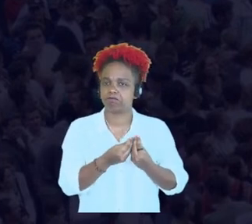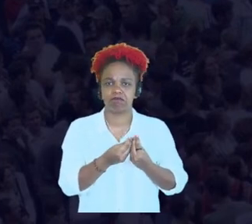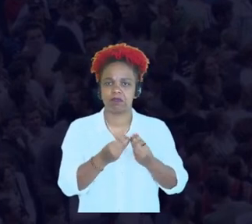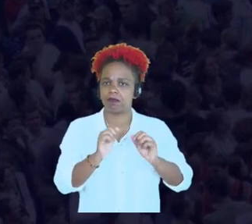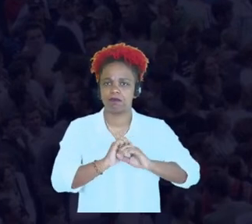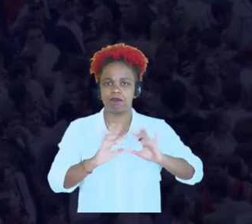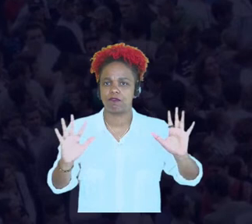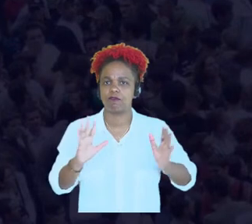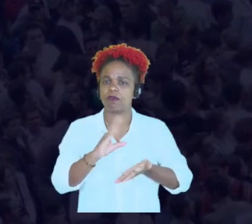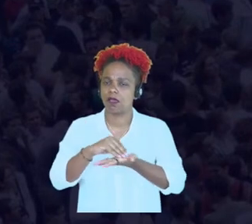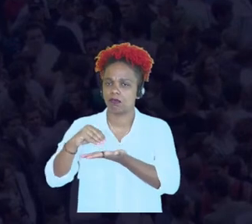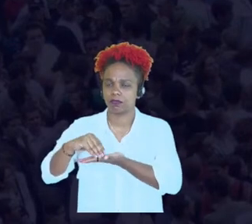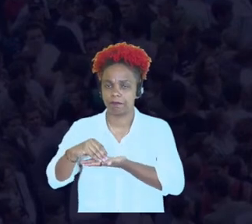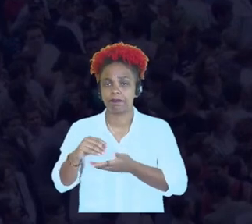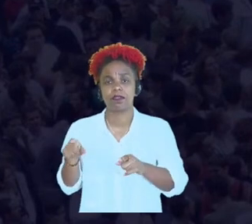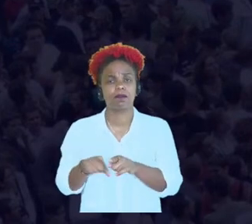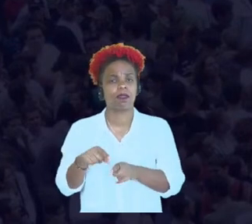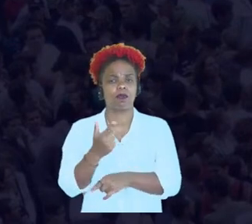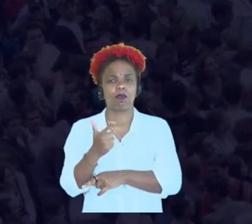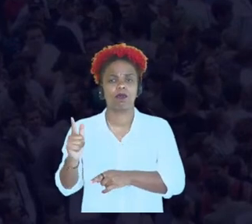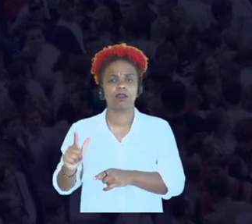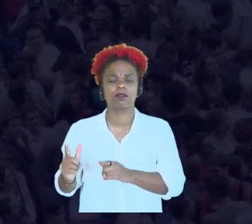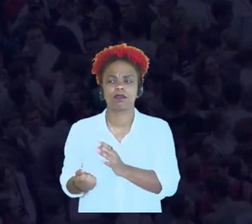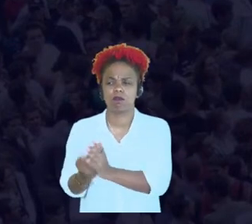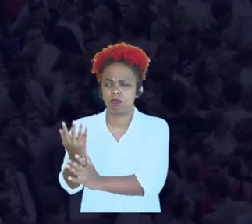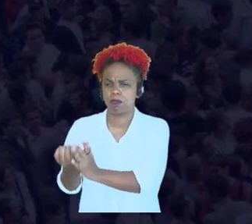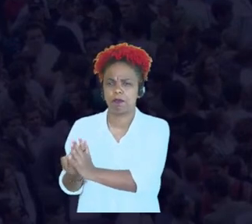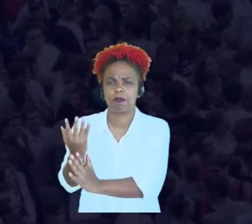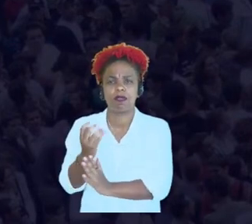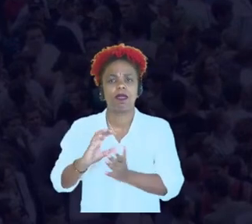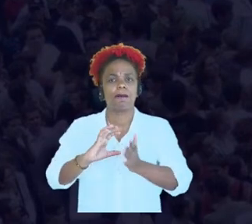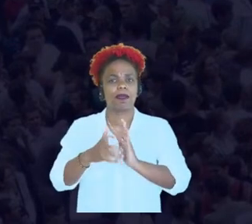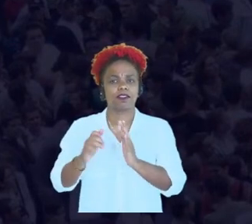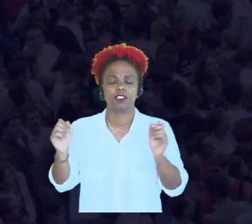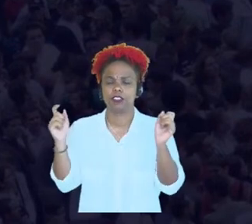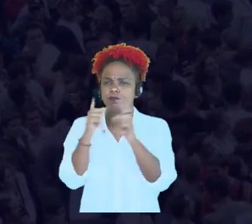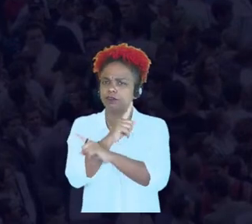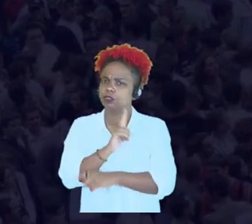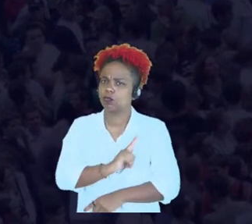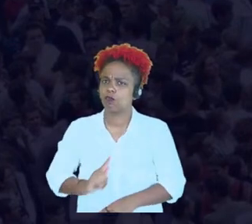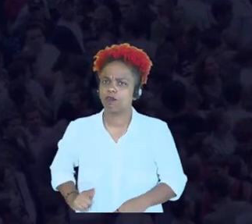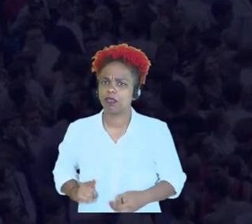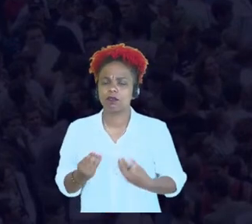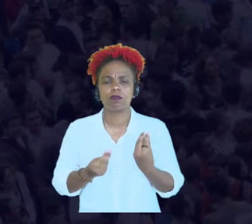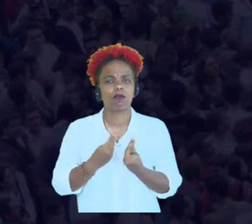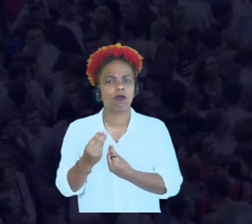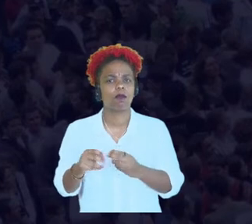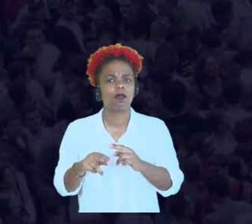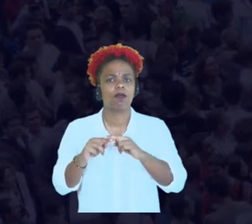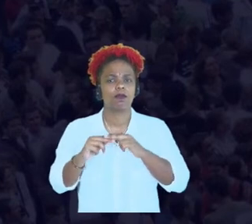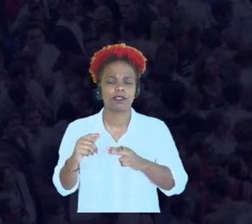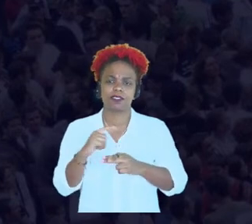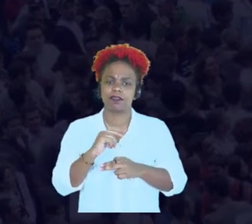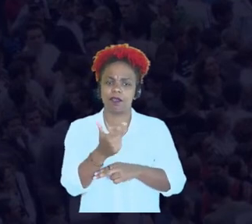Enfim, como aumentava o número de partidos, dificultava a governabilidade por conta do grande número de agremiações que o presidente